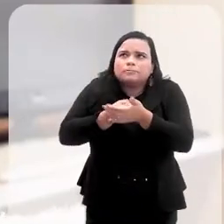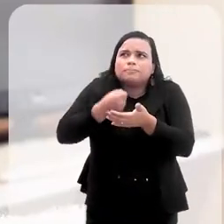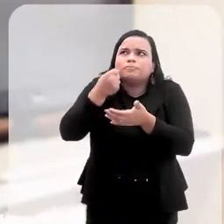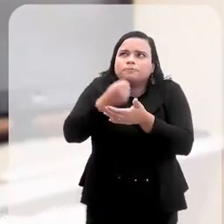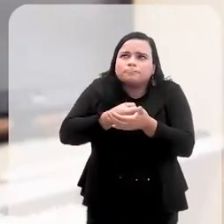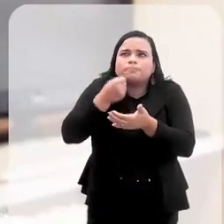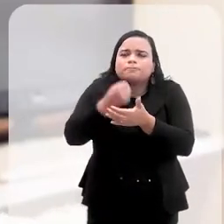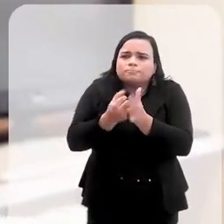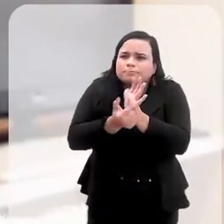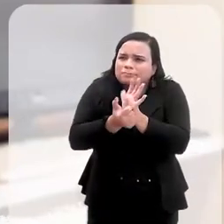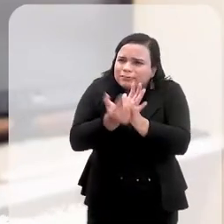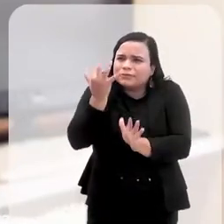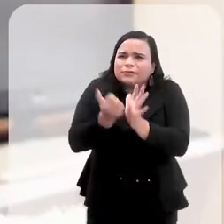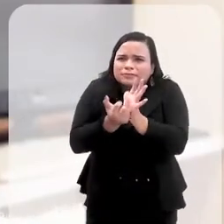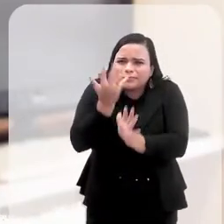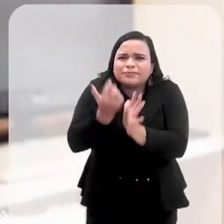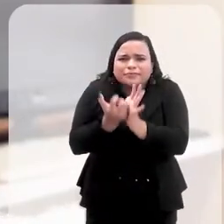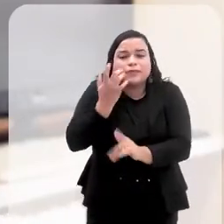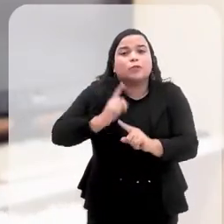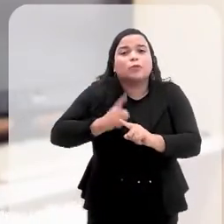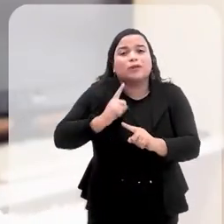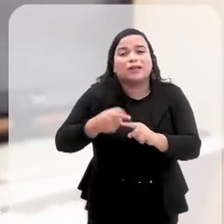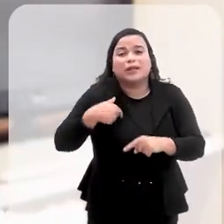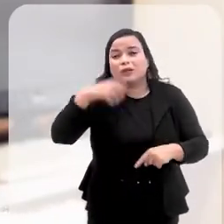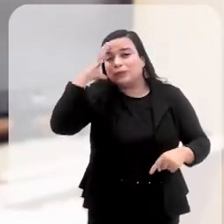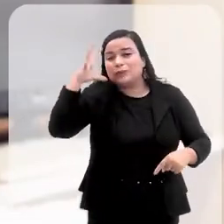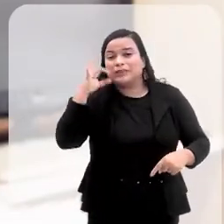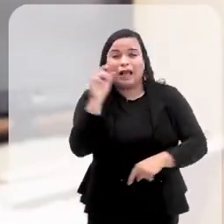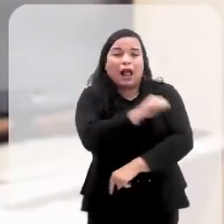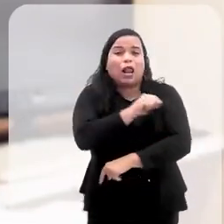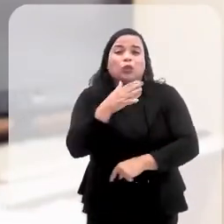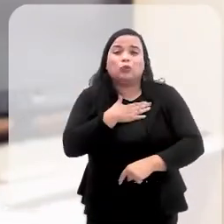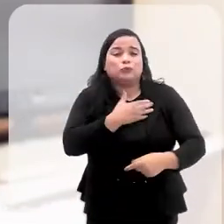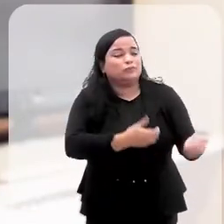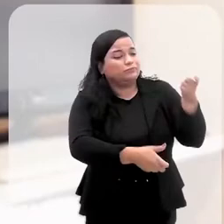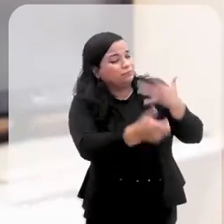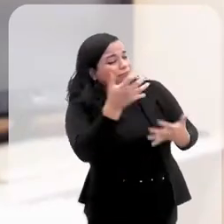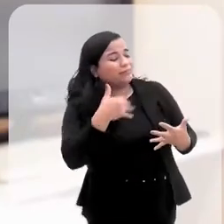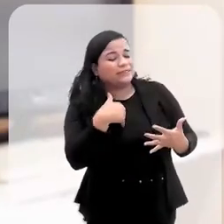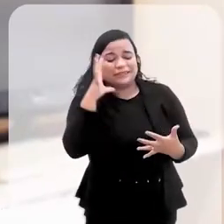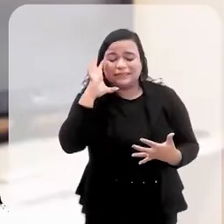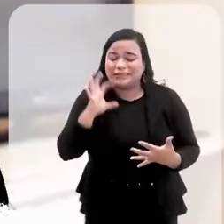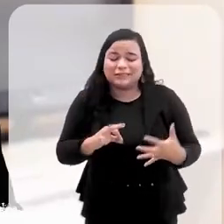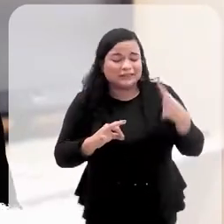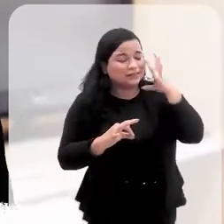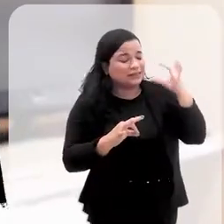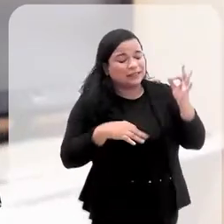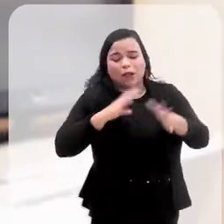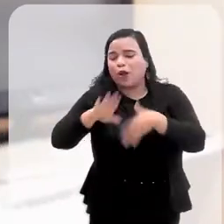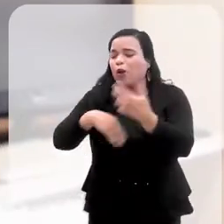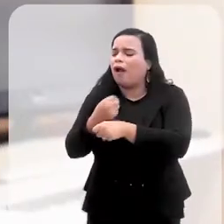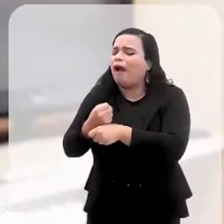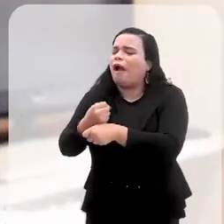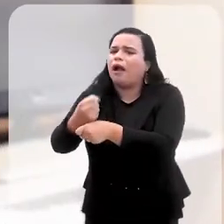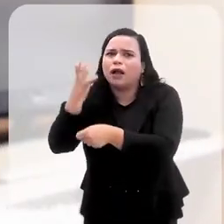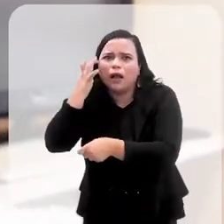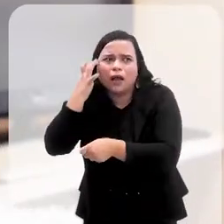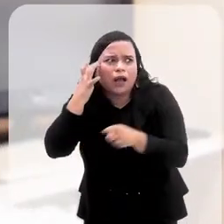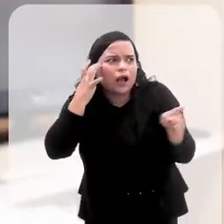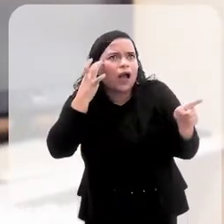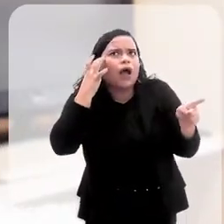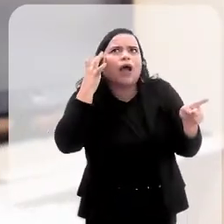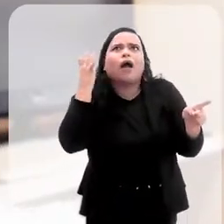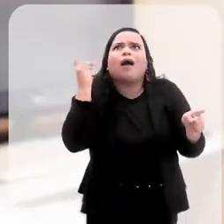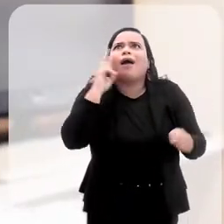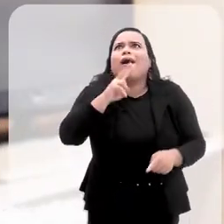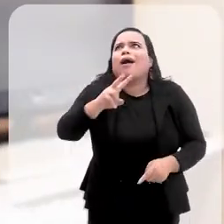estavam dizendo, e com a maturidade eu consegui entender diante aí, observando o contexto e uma série de coisas.